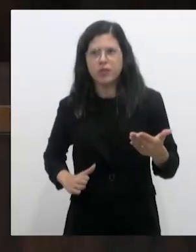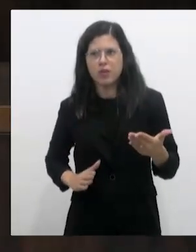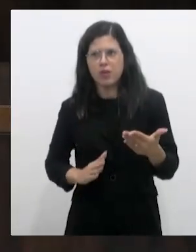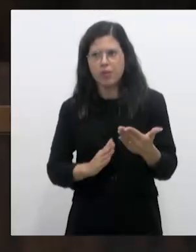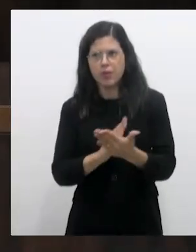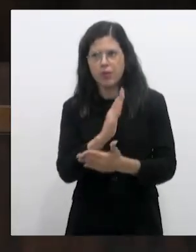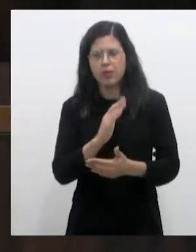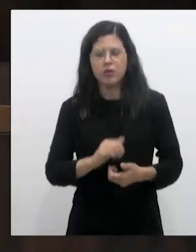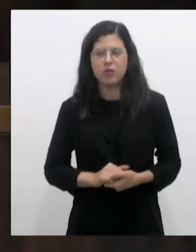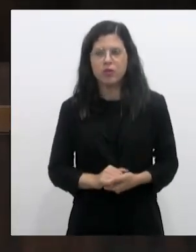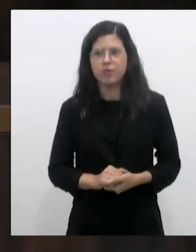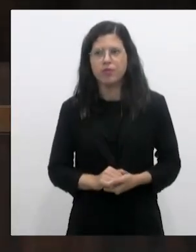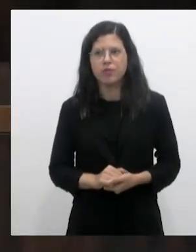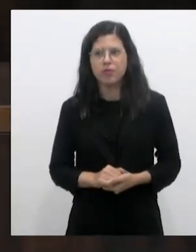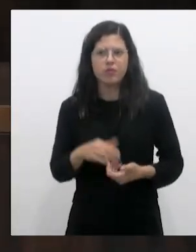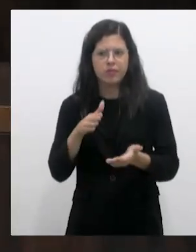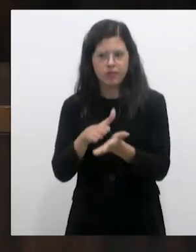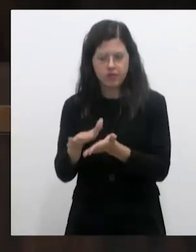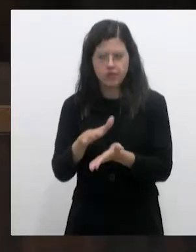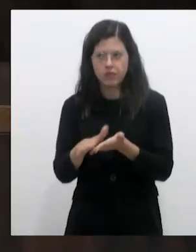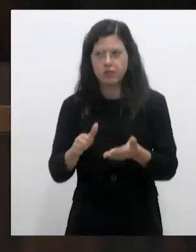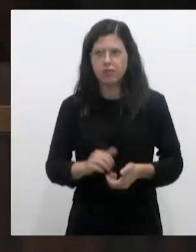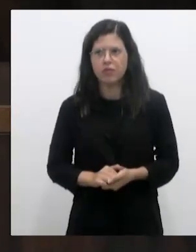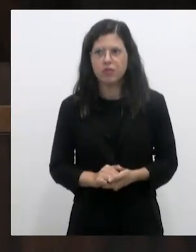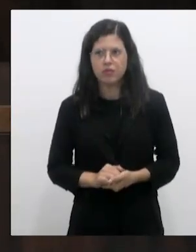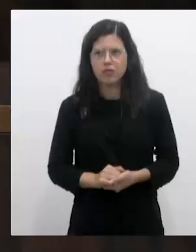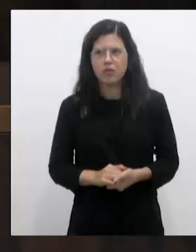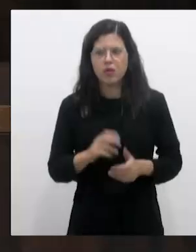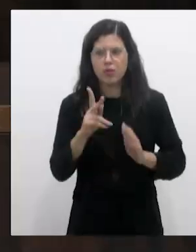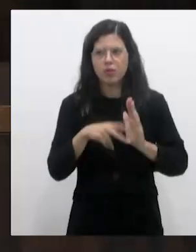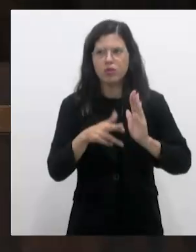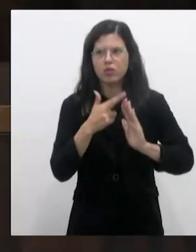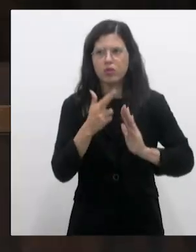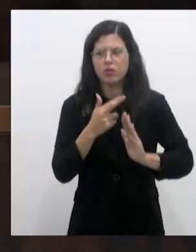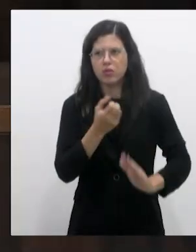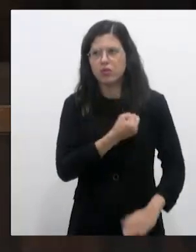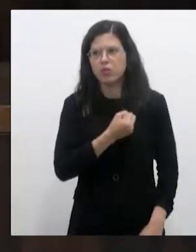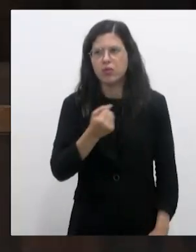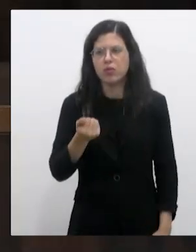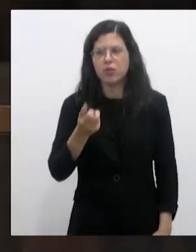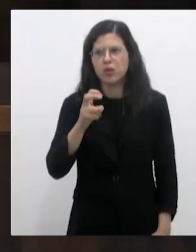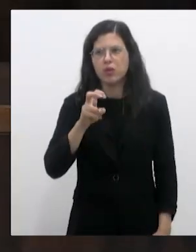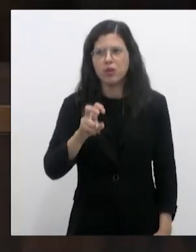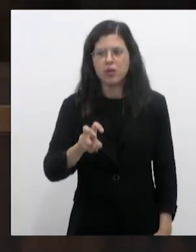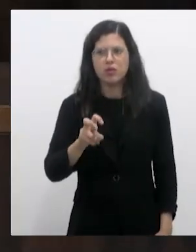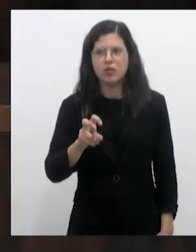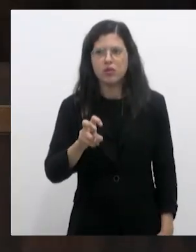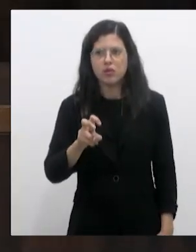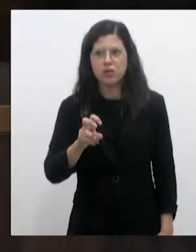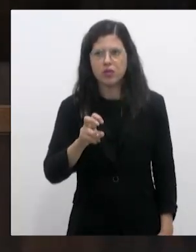estão. Aprovado, vai à promulgação. Projeto de resolução número